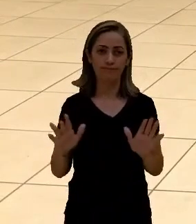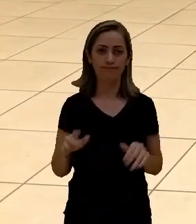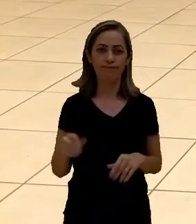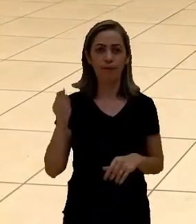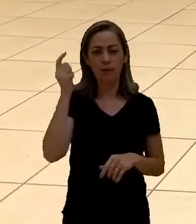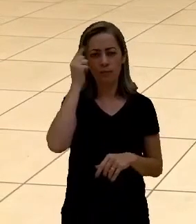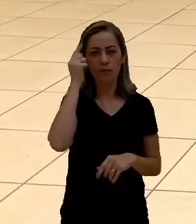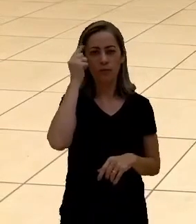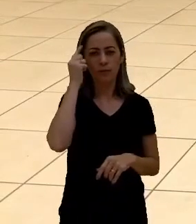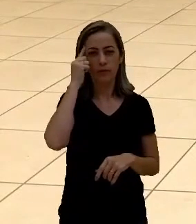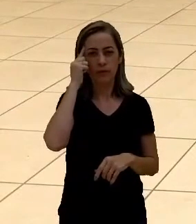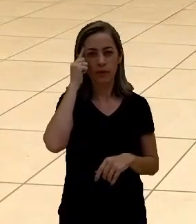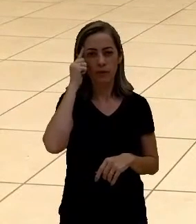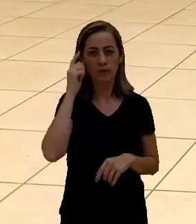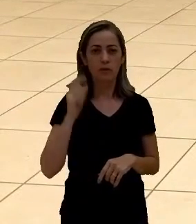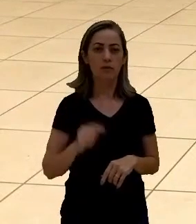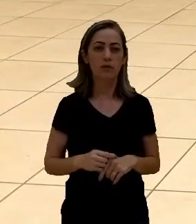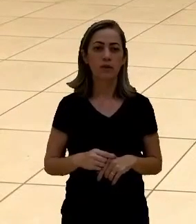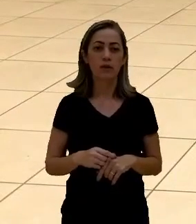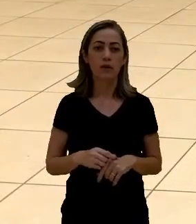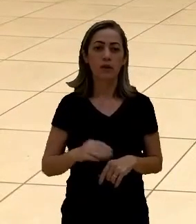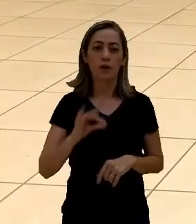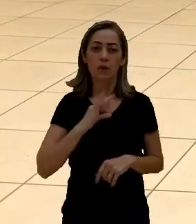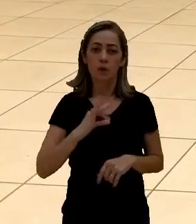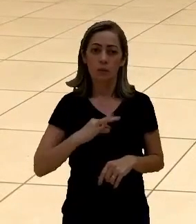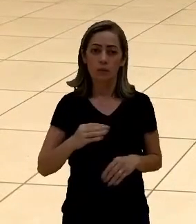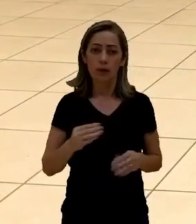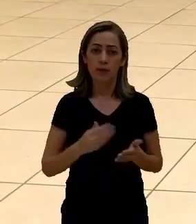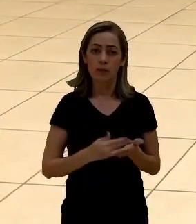Eu acho que é o padre que começa a missa mais cedo